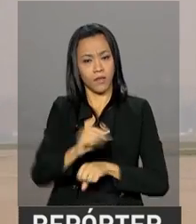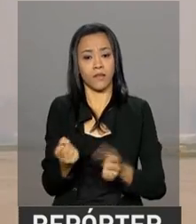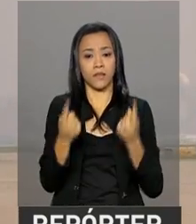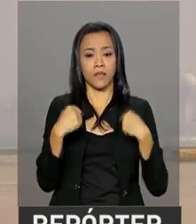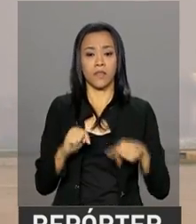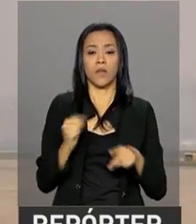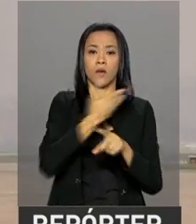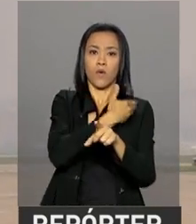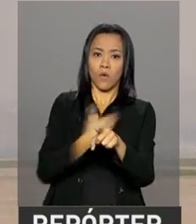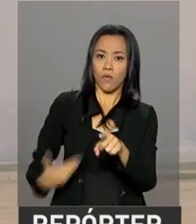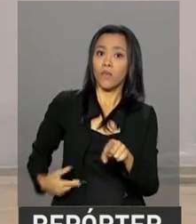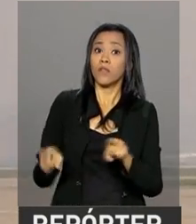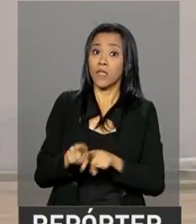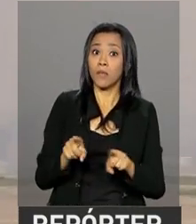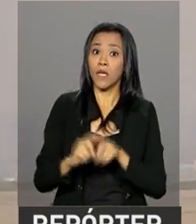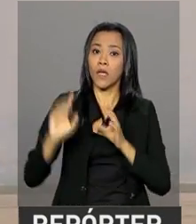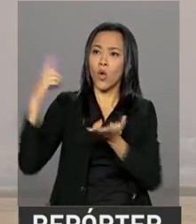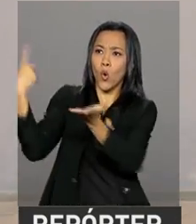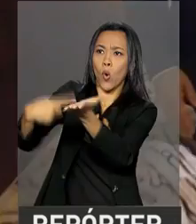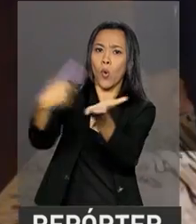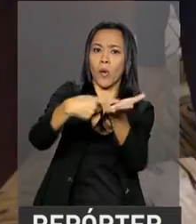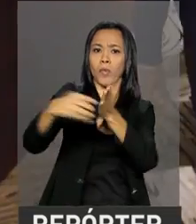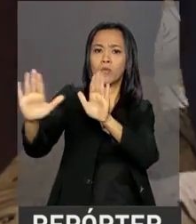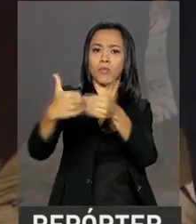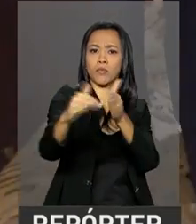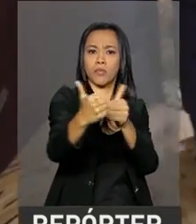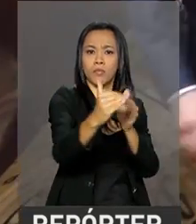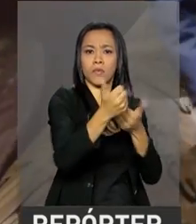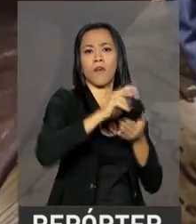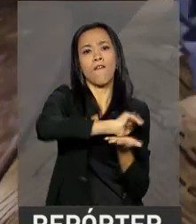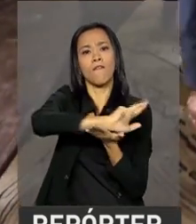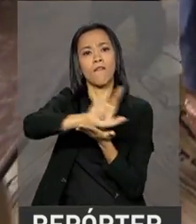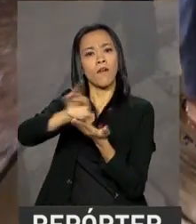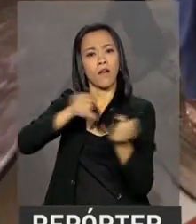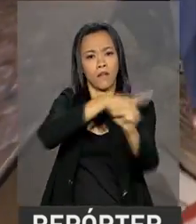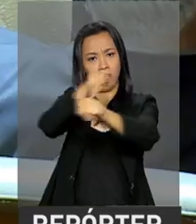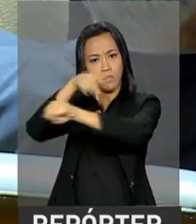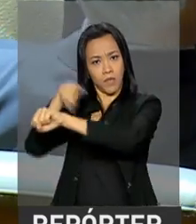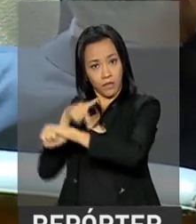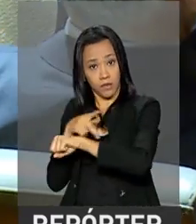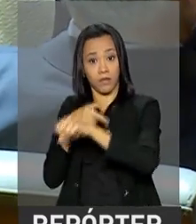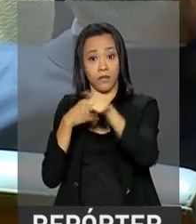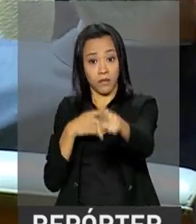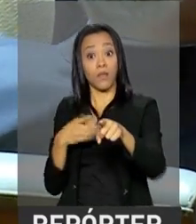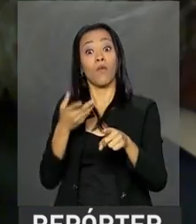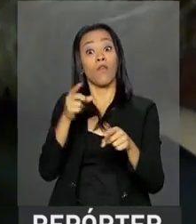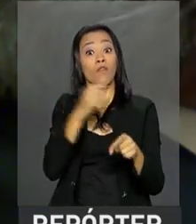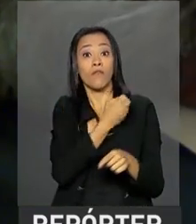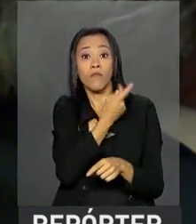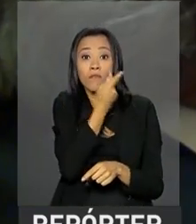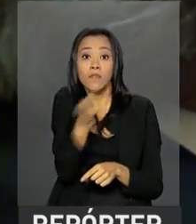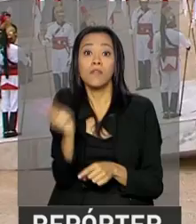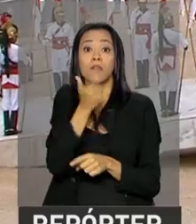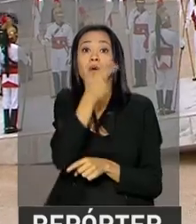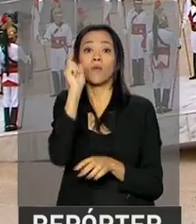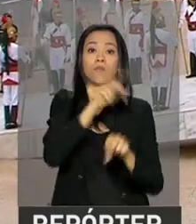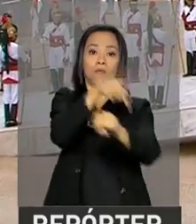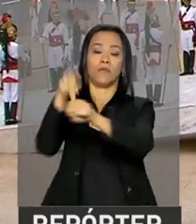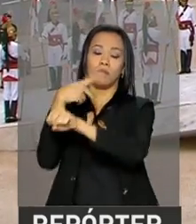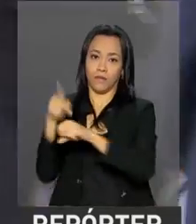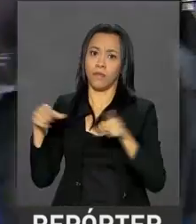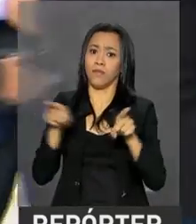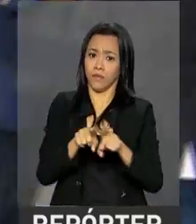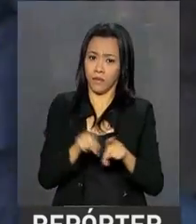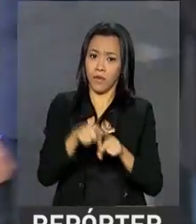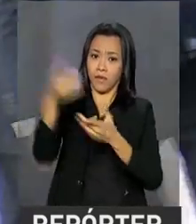também firmou acordos com diversos países em várias áreas de cooperação nas visitas a outras Nações e recebendo